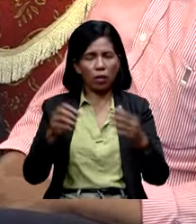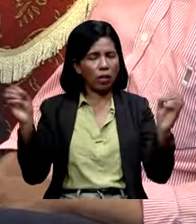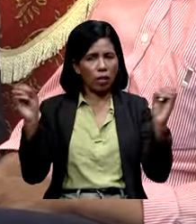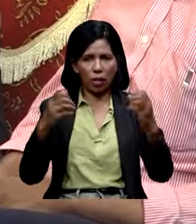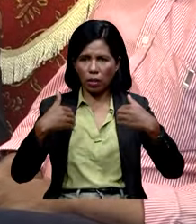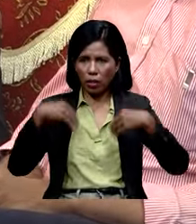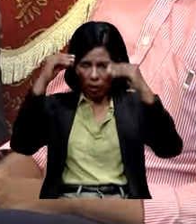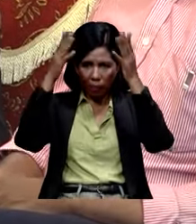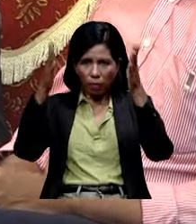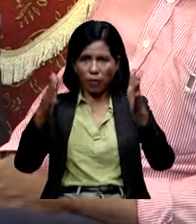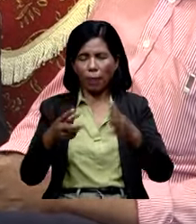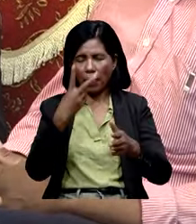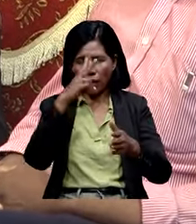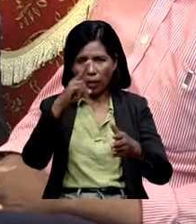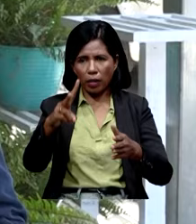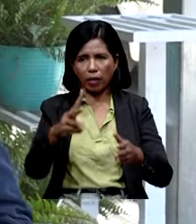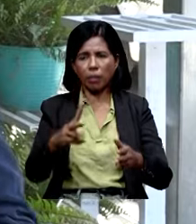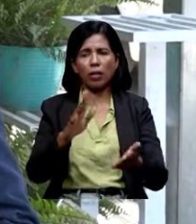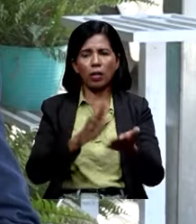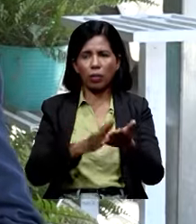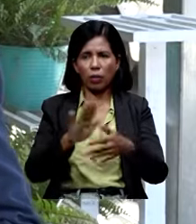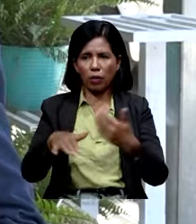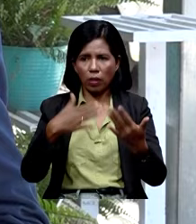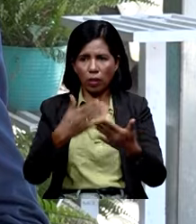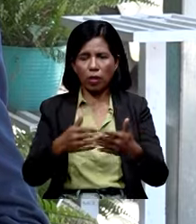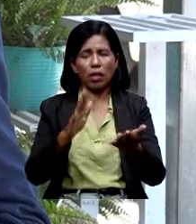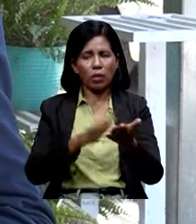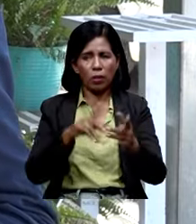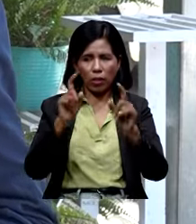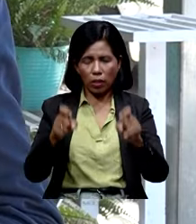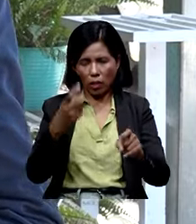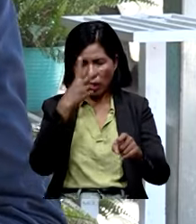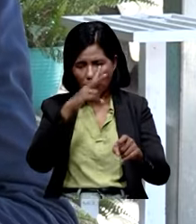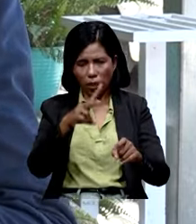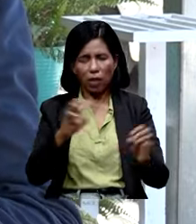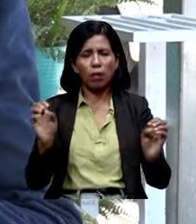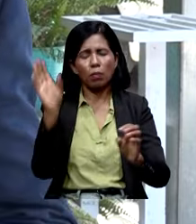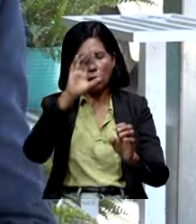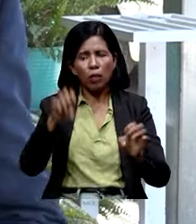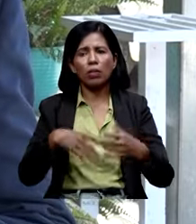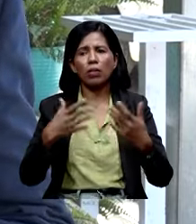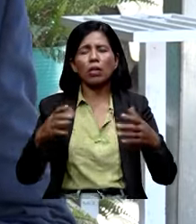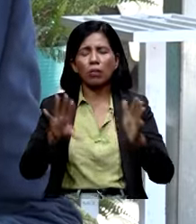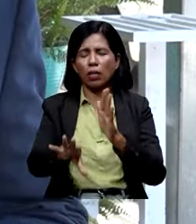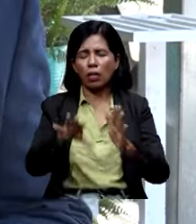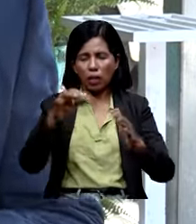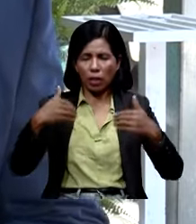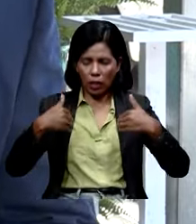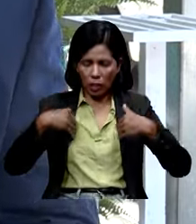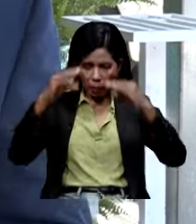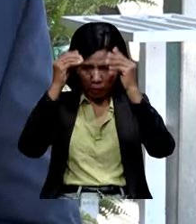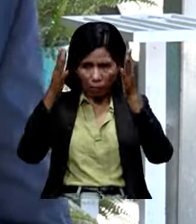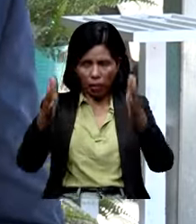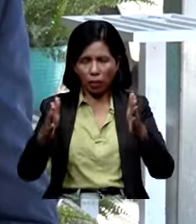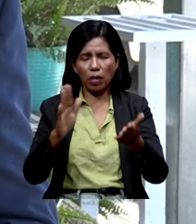professor. Audiência, filha base gestão interna escola. Escola tem que ser Hateden, que quando lá ia, porque meu sonho para tu ia, professor, temporariamente. Escola